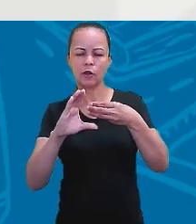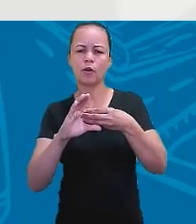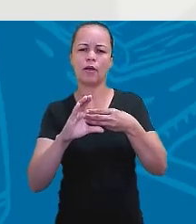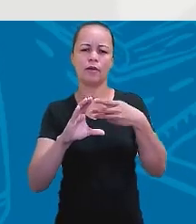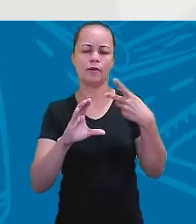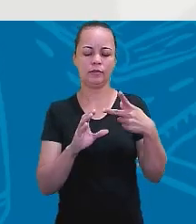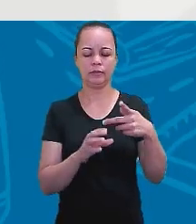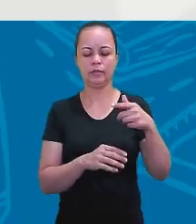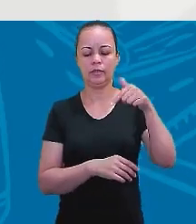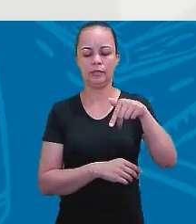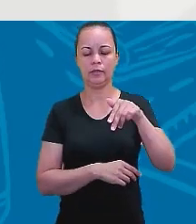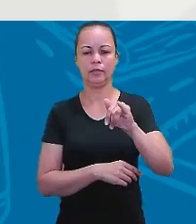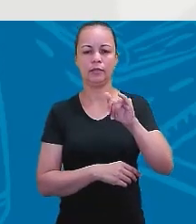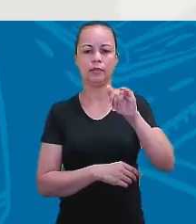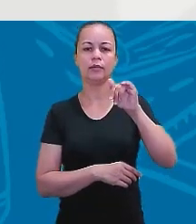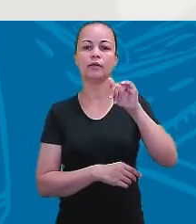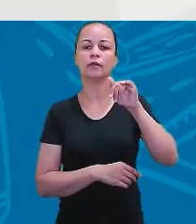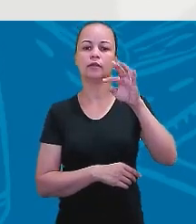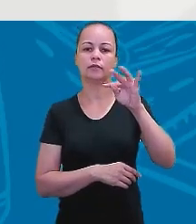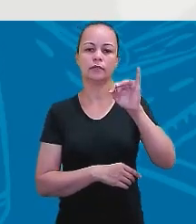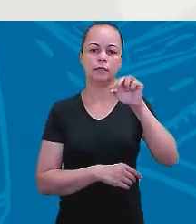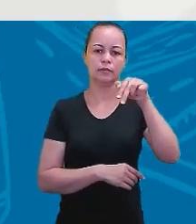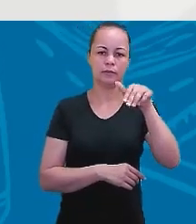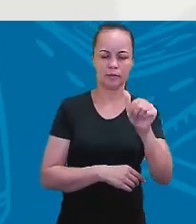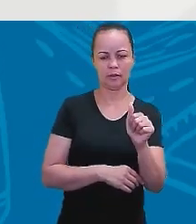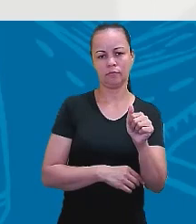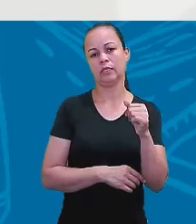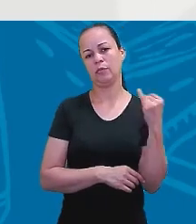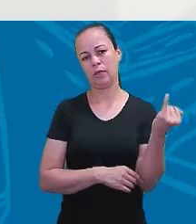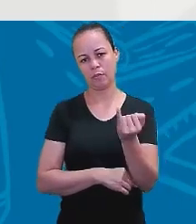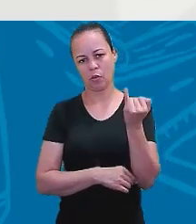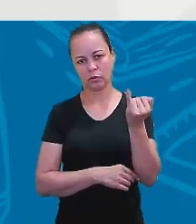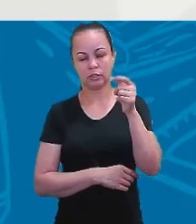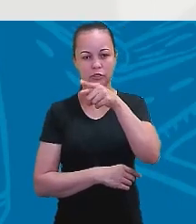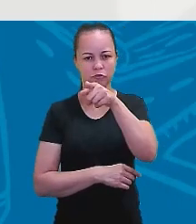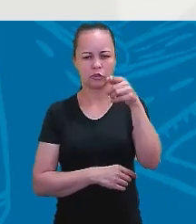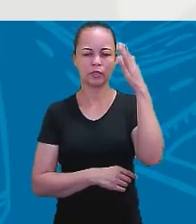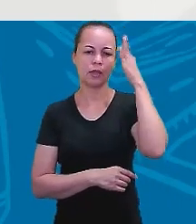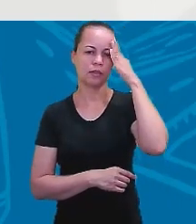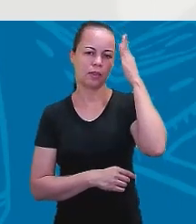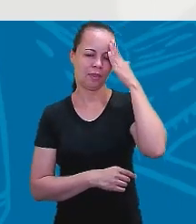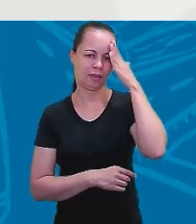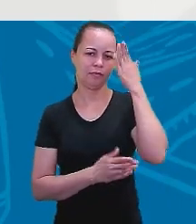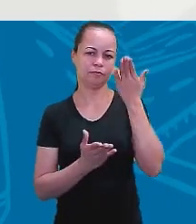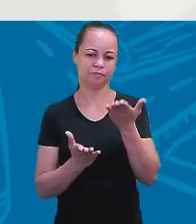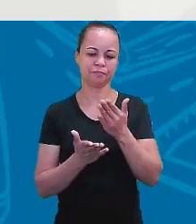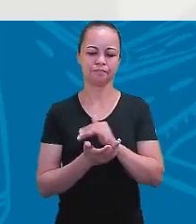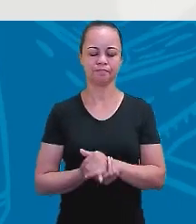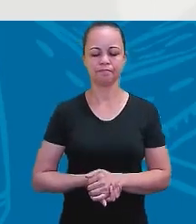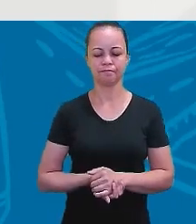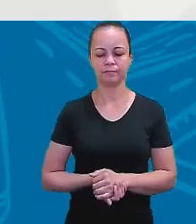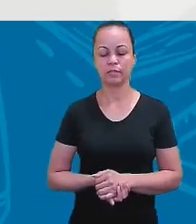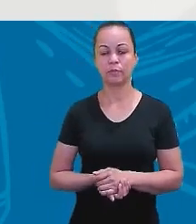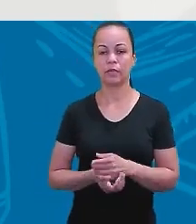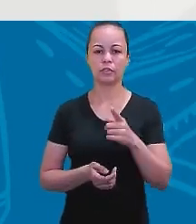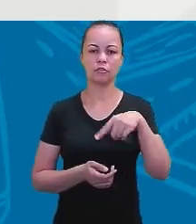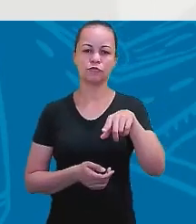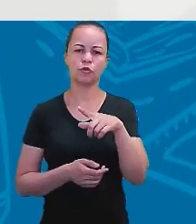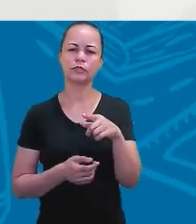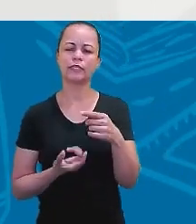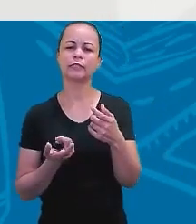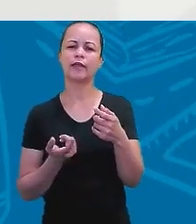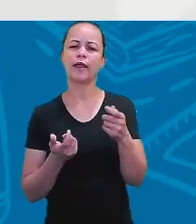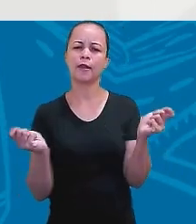Quitina. Então são informações que eu acho que é bem relevante, é bem importante você compreender, você entender. Para justamente você ser alguém que